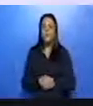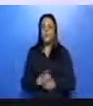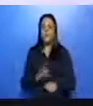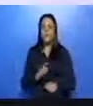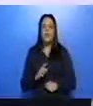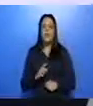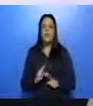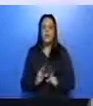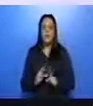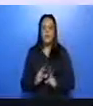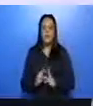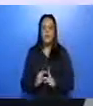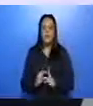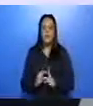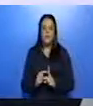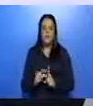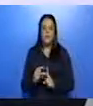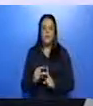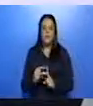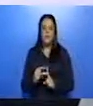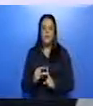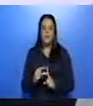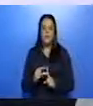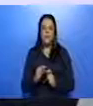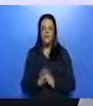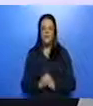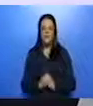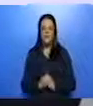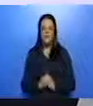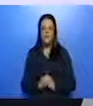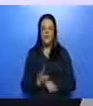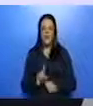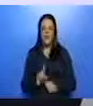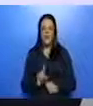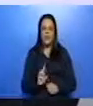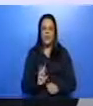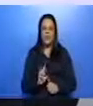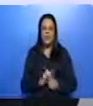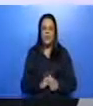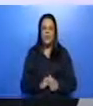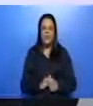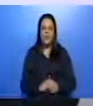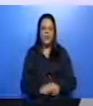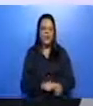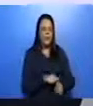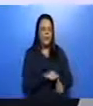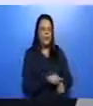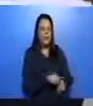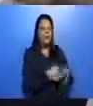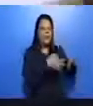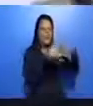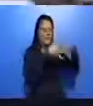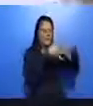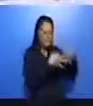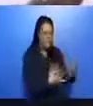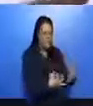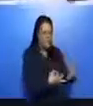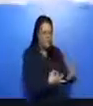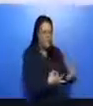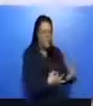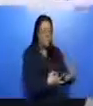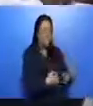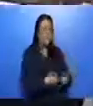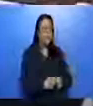verbo? Certeza é verbo? Não. Certeza é um substantivo. Olha a diferença. Ah, professor, então vamos